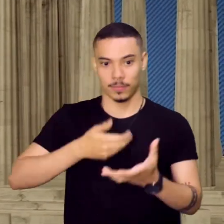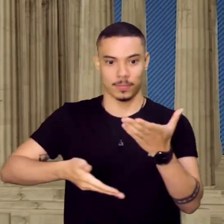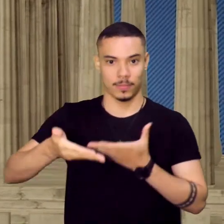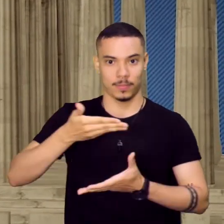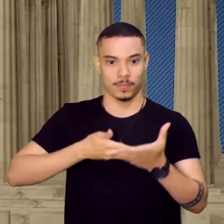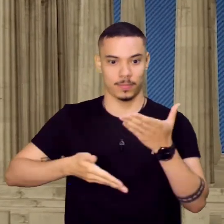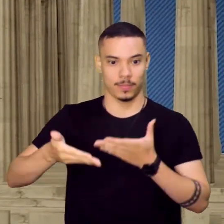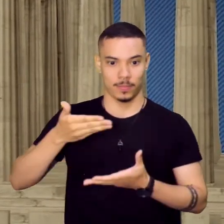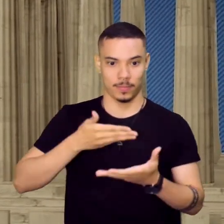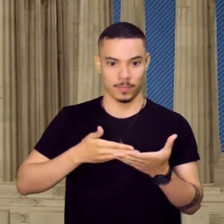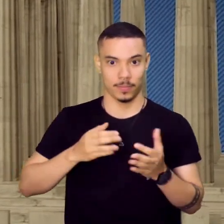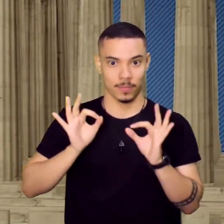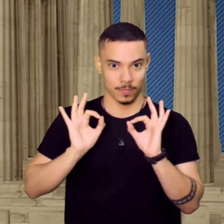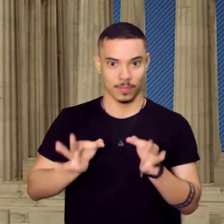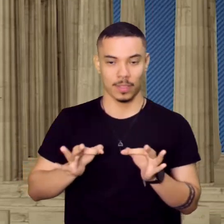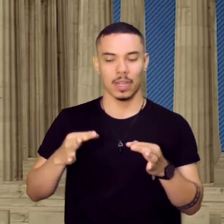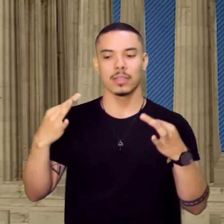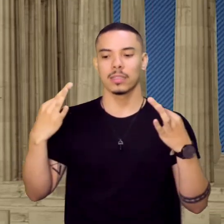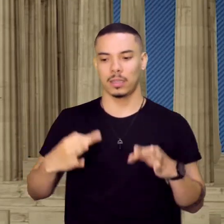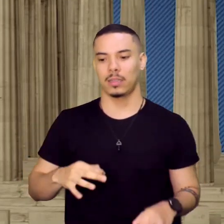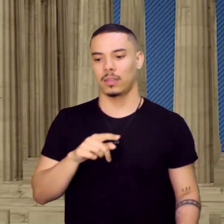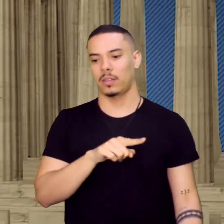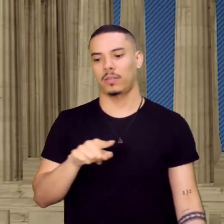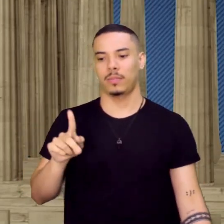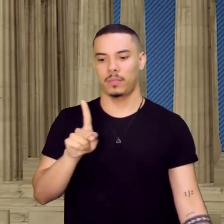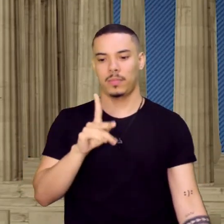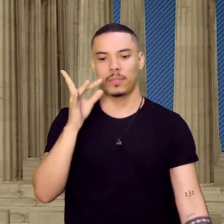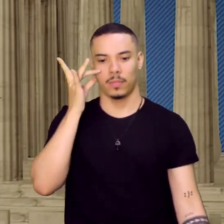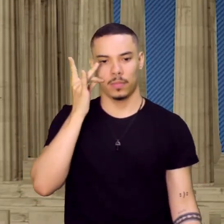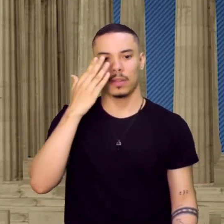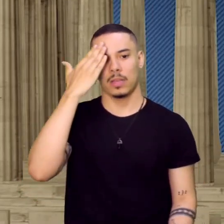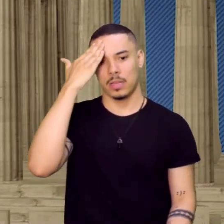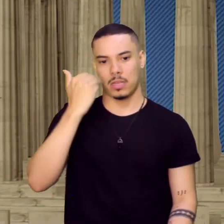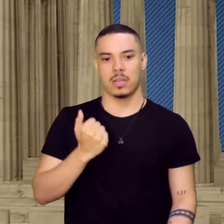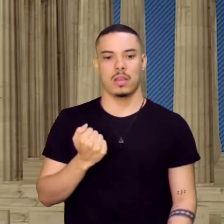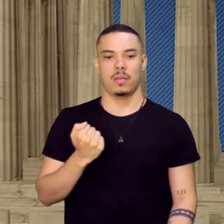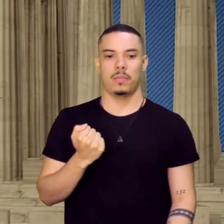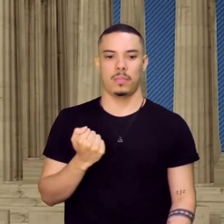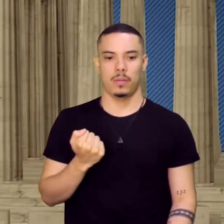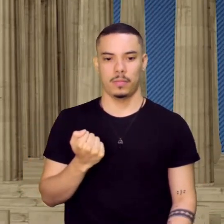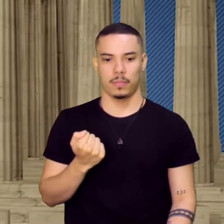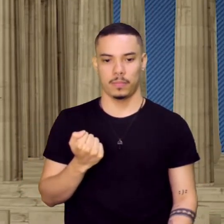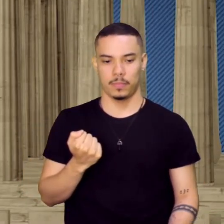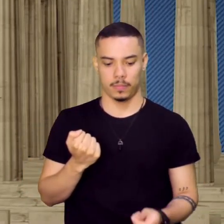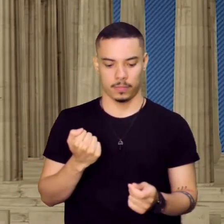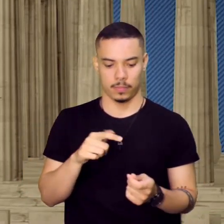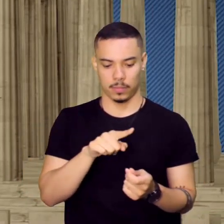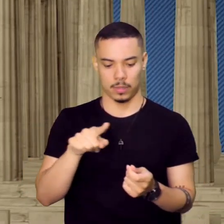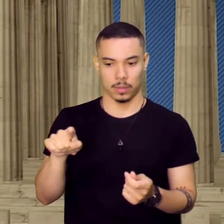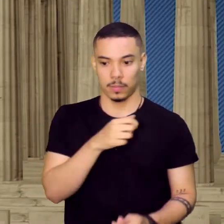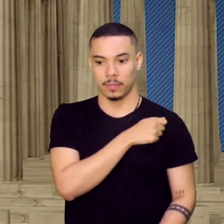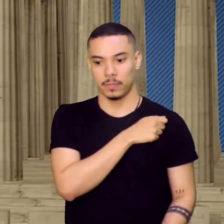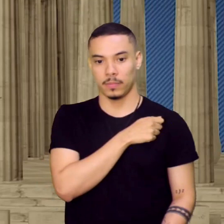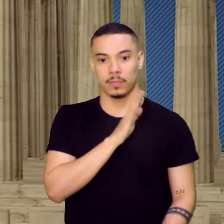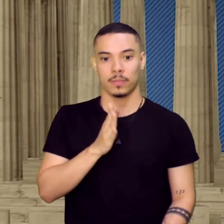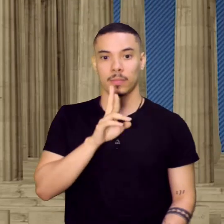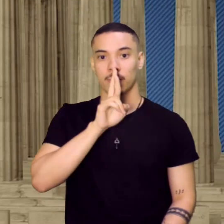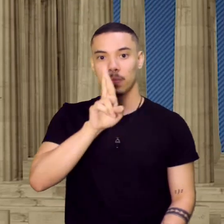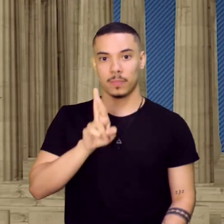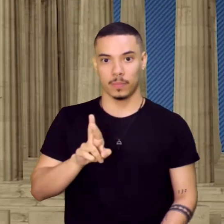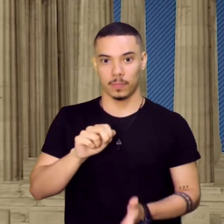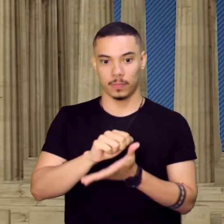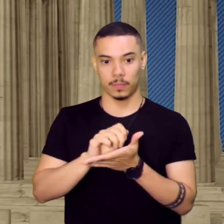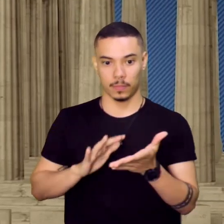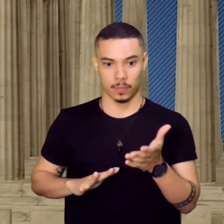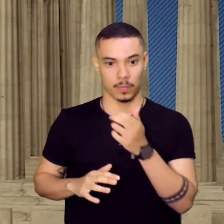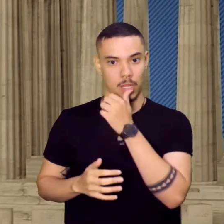e com certeza os professores presenciais já sabem que os seus estudantes aí já responderam a nossa atividade